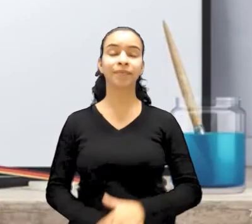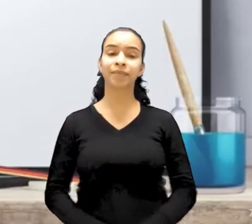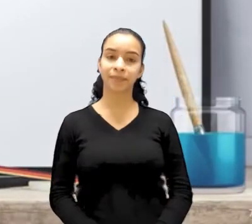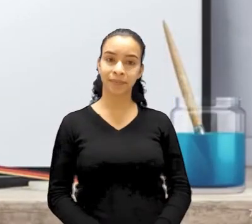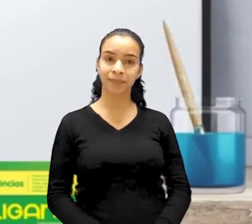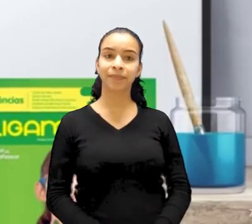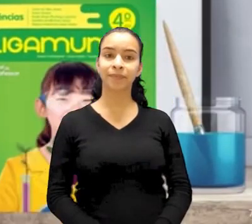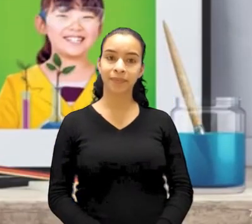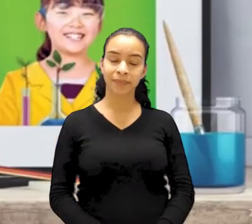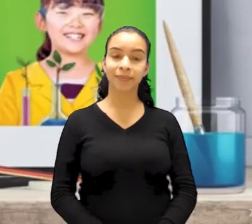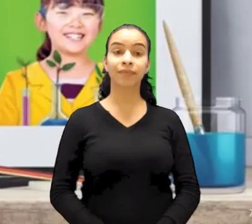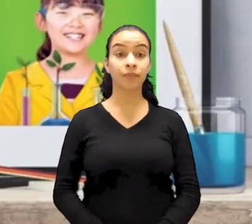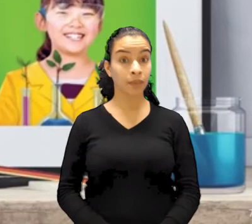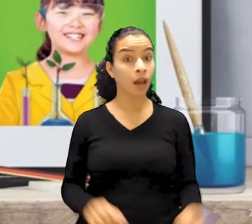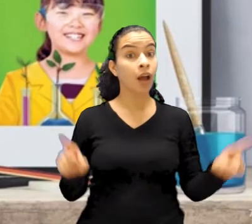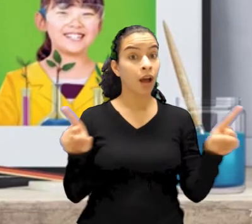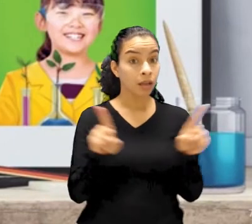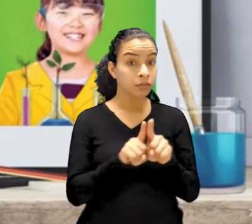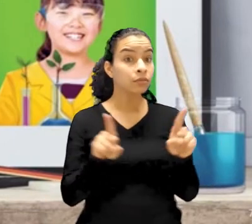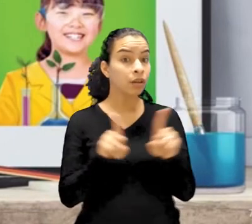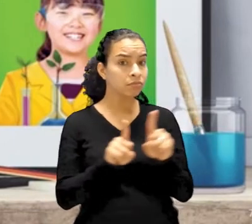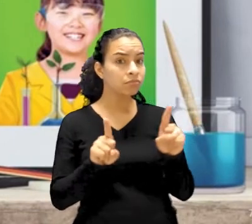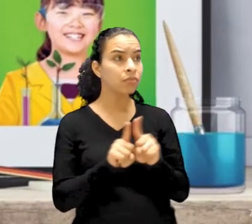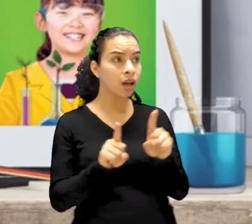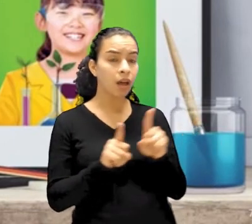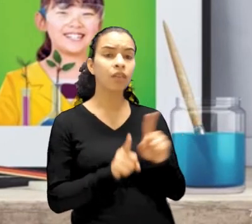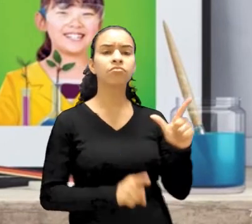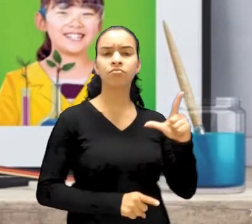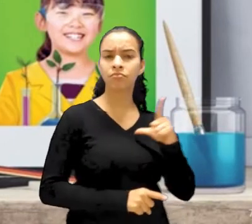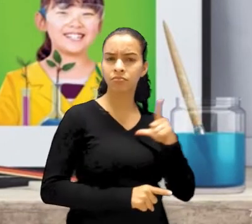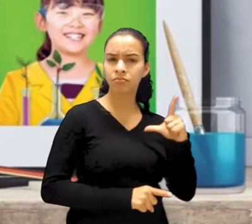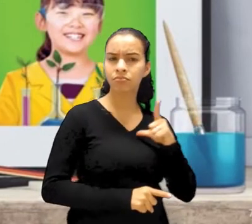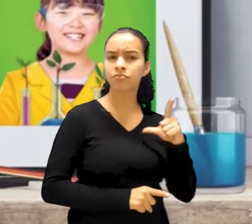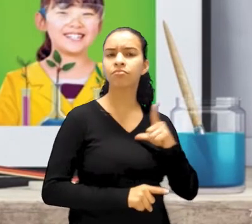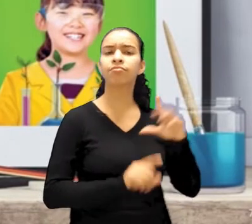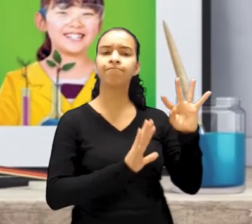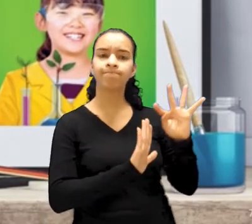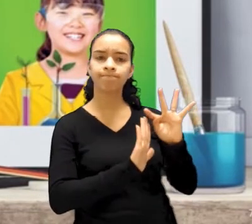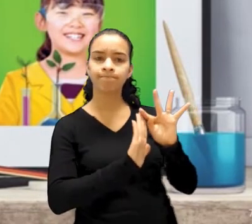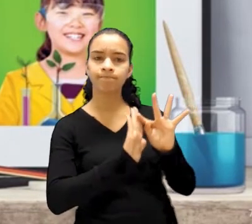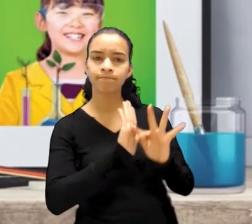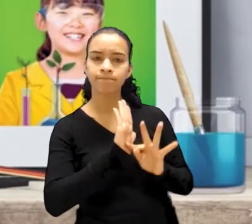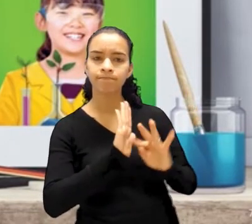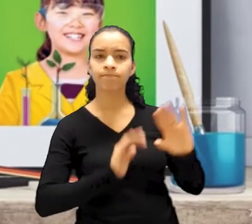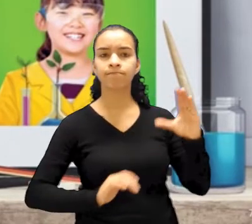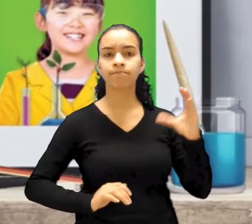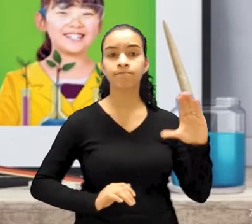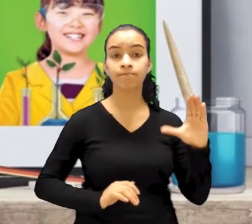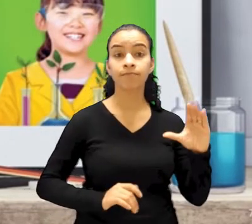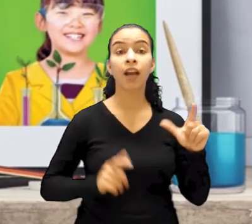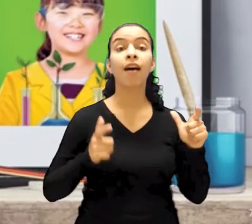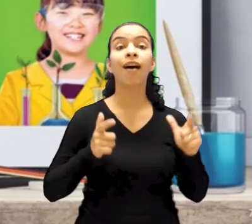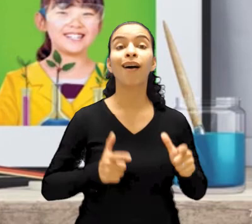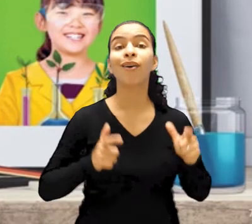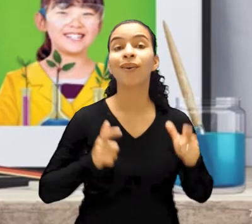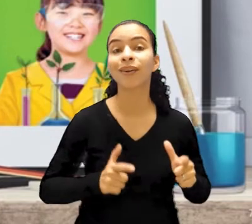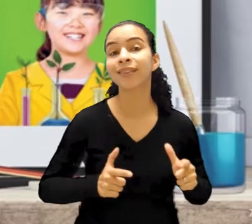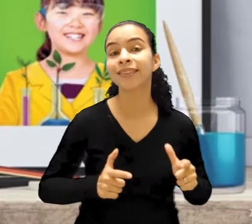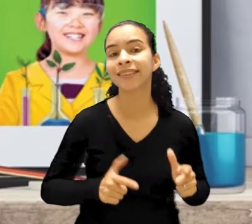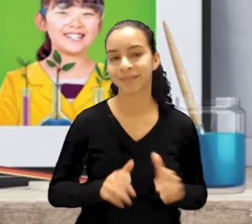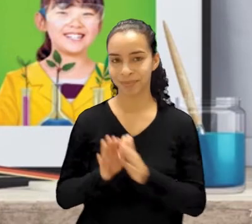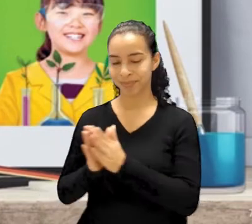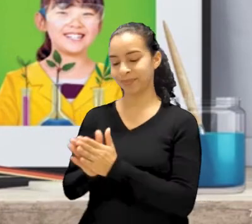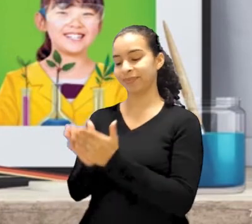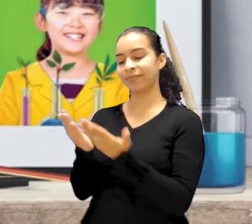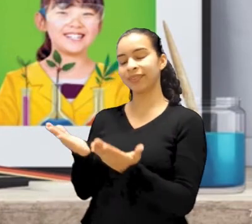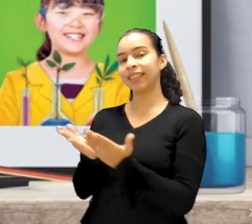E além disso, ainda eles podem circular e nós encontramos esses textos nos nossos livros